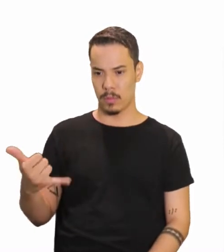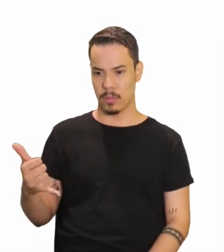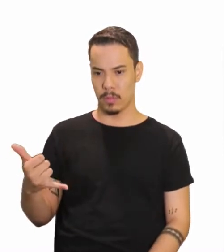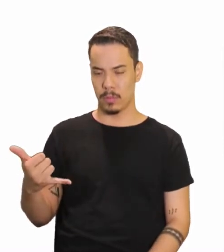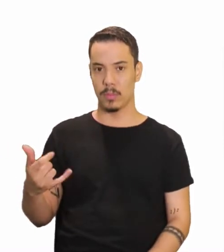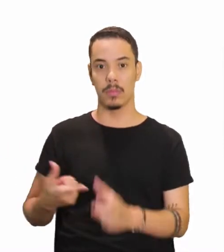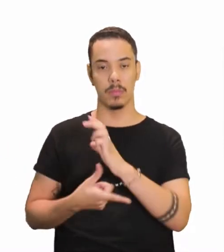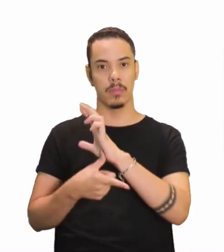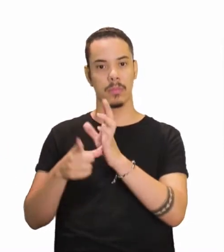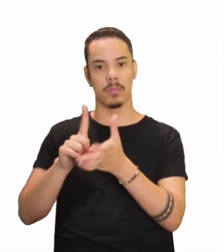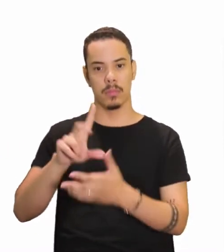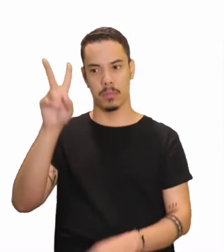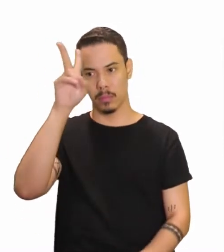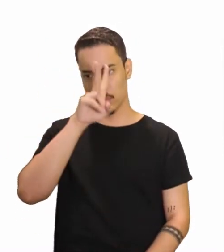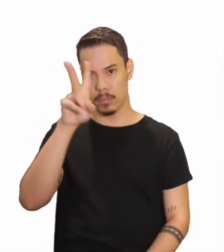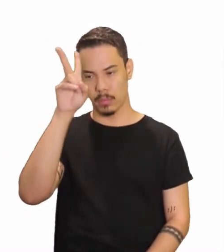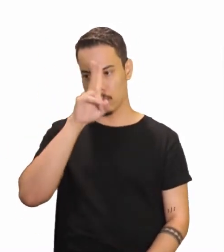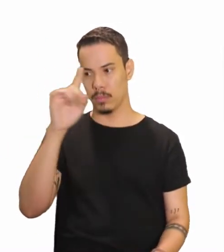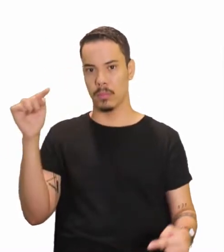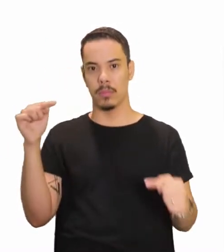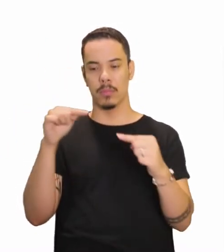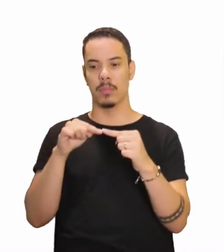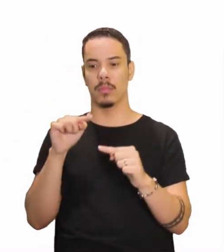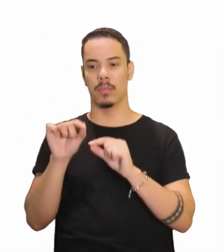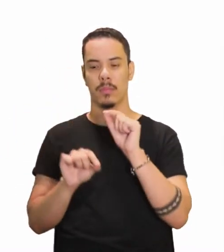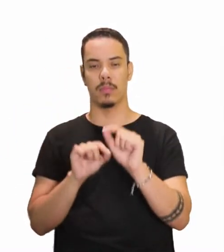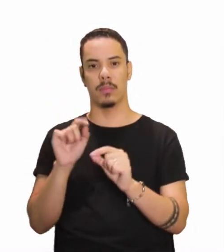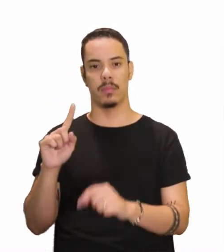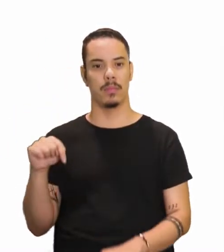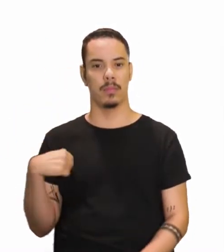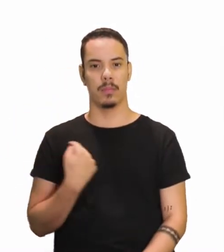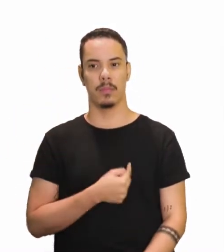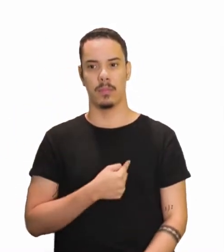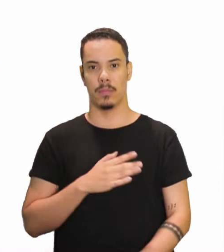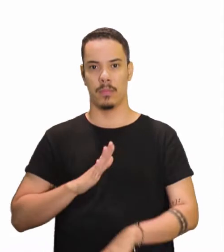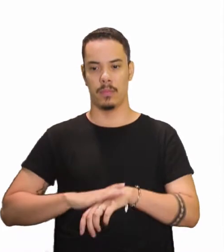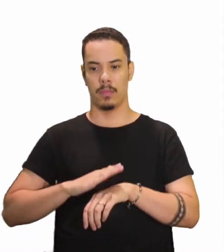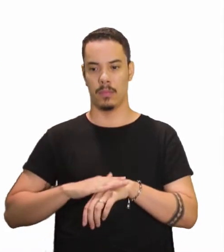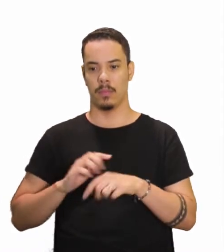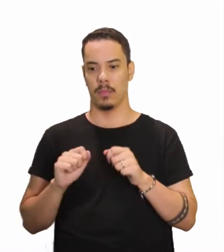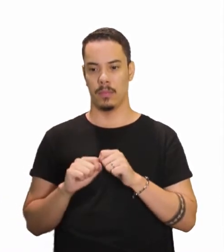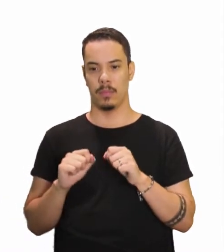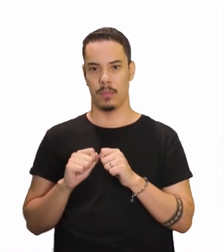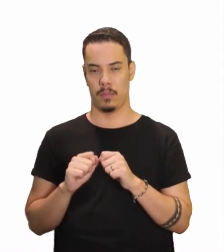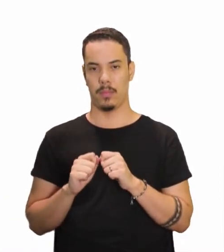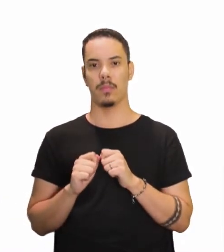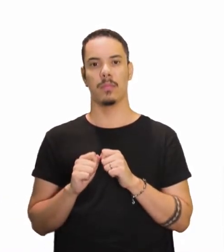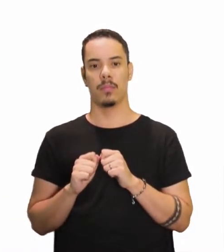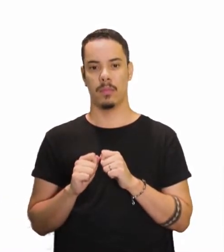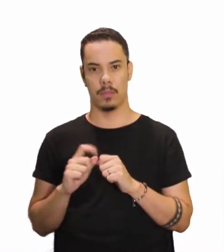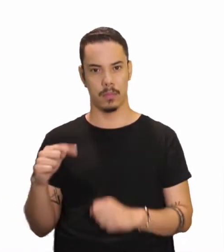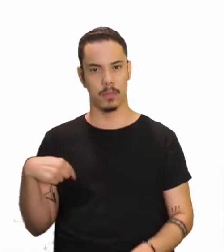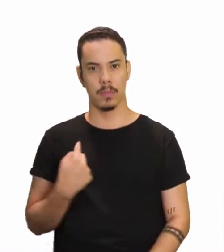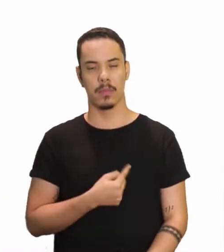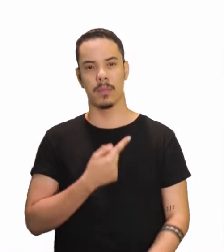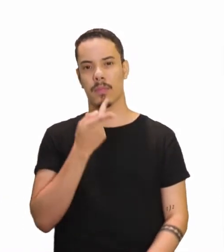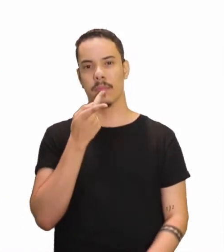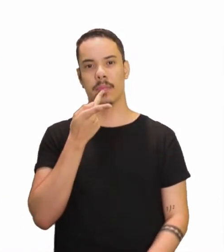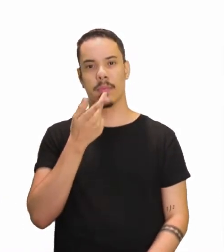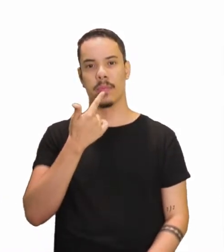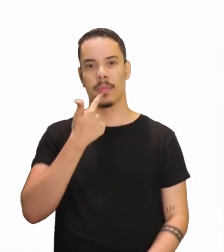né? Lembrar que é o som correspondente ao que nós aí produzimos. Nós, falantes da língua